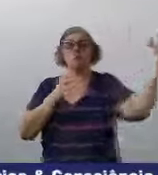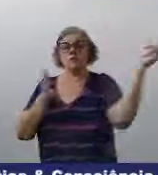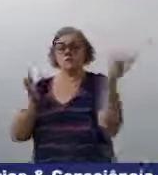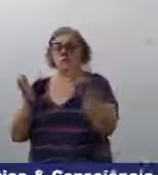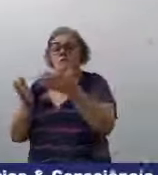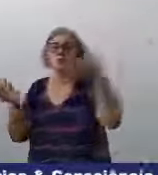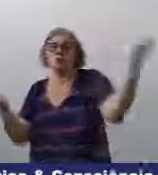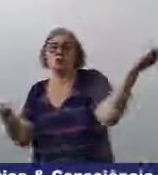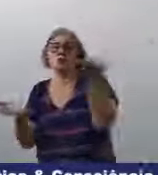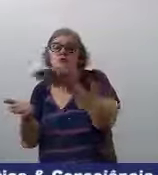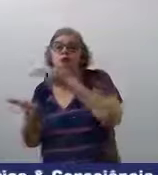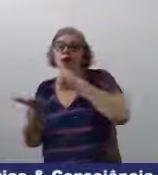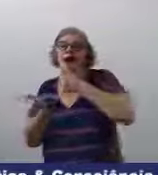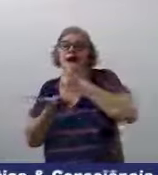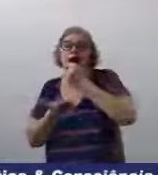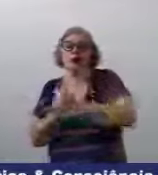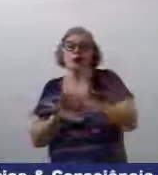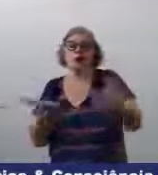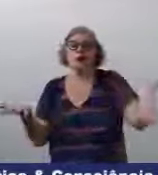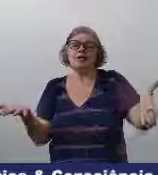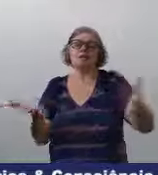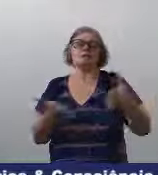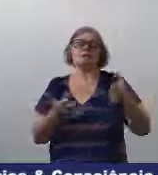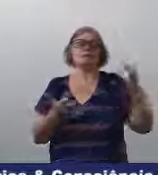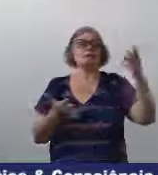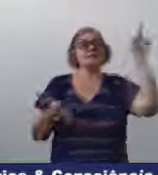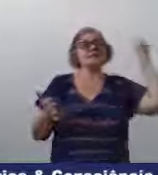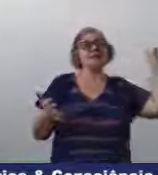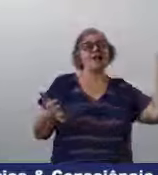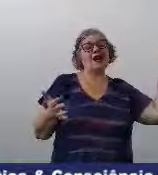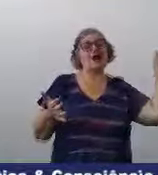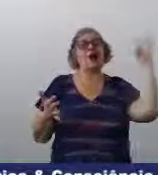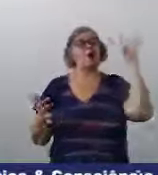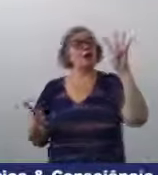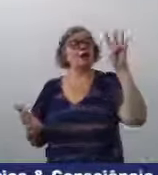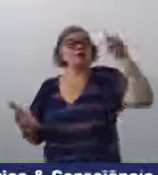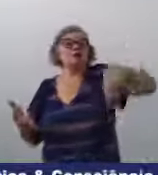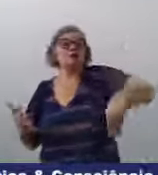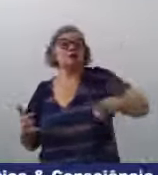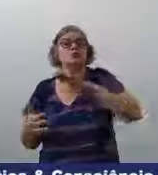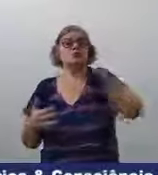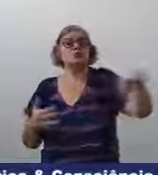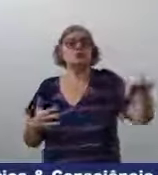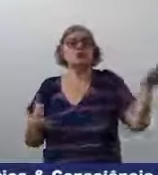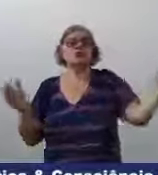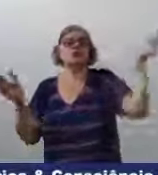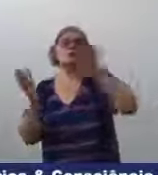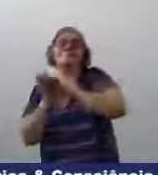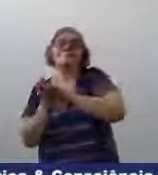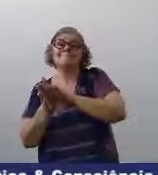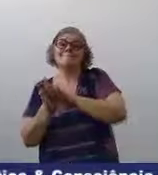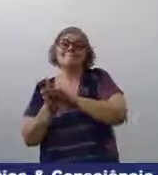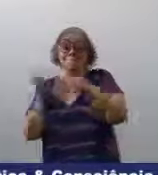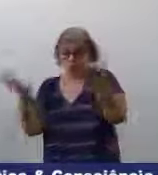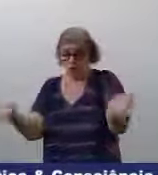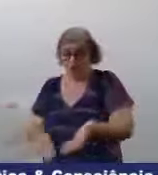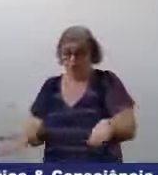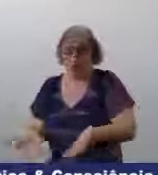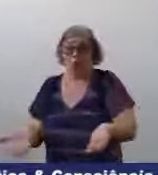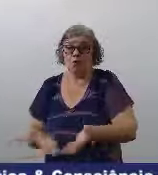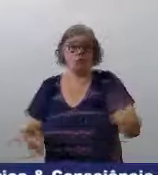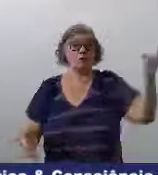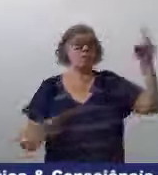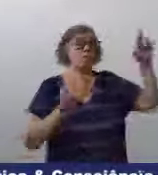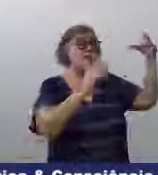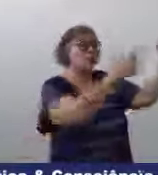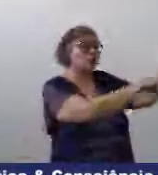a luz que está chegando agora, e que saiu de lá há 4 minutos e meio. Portanto, é presente para nós, mas é passado